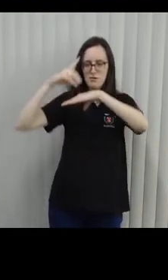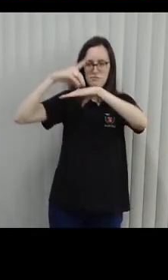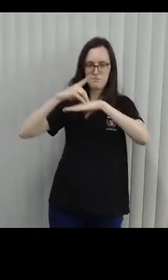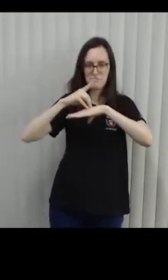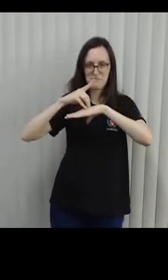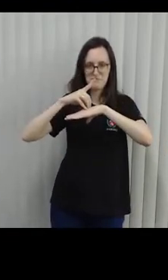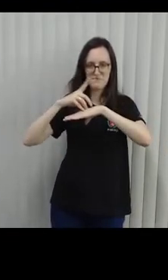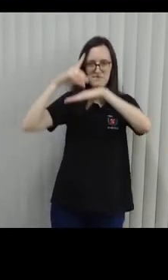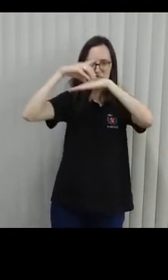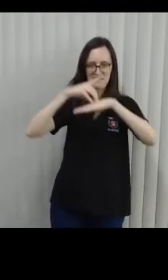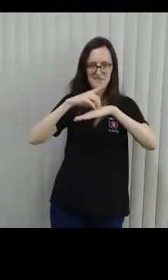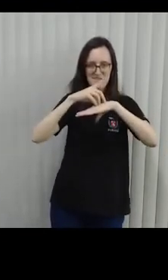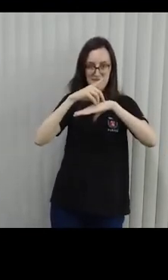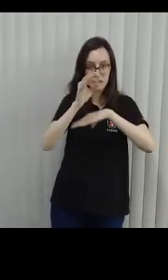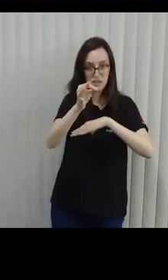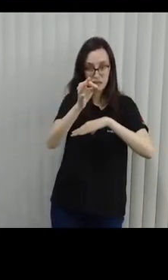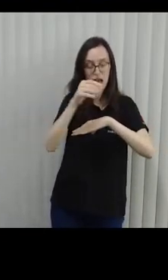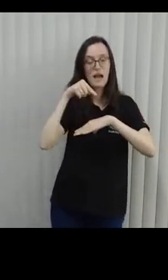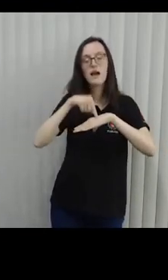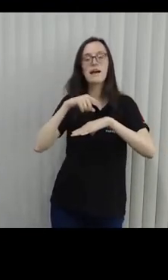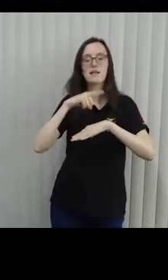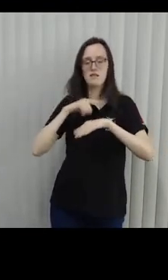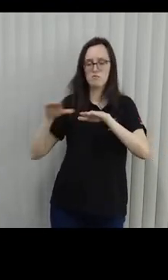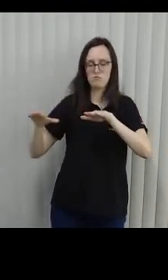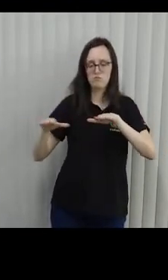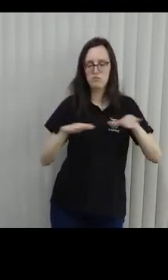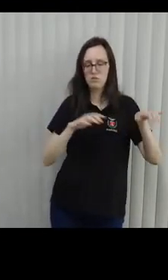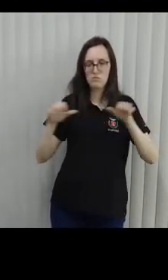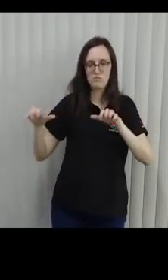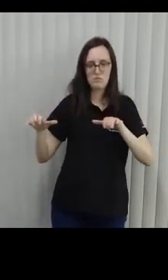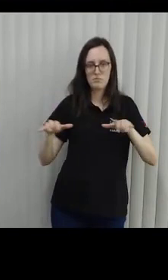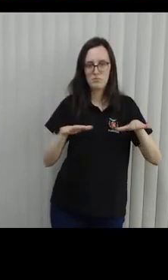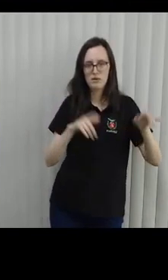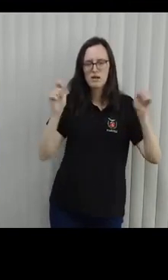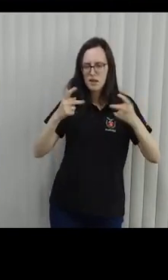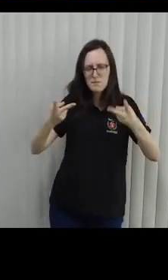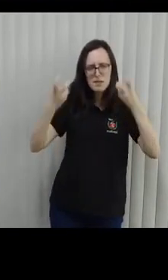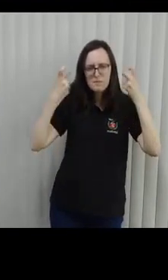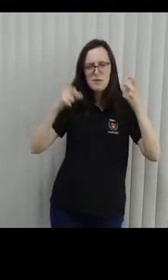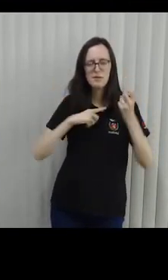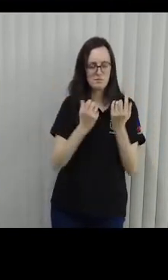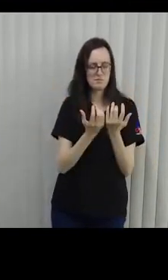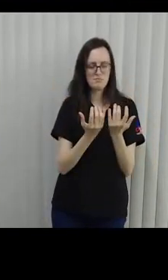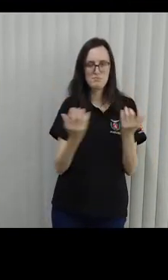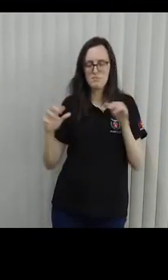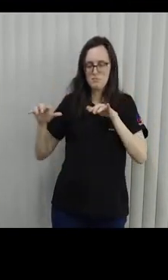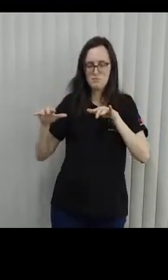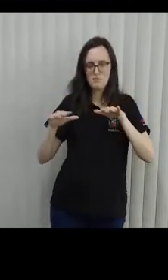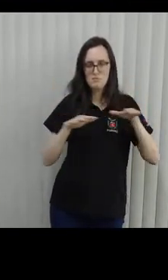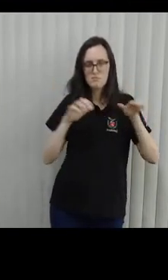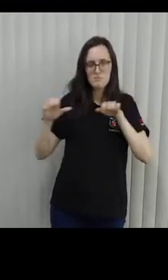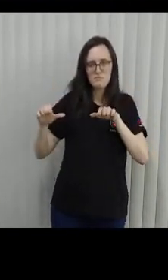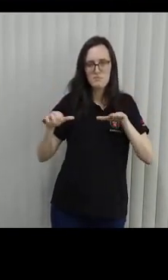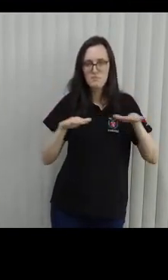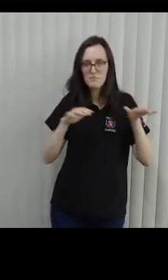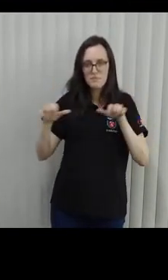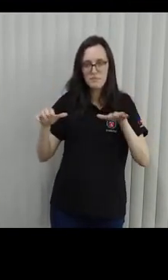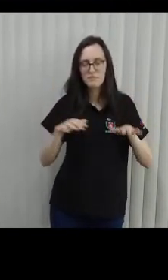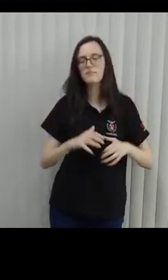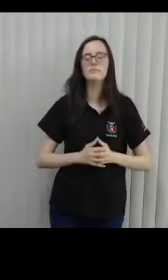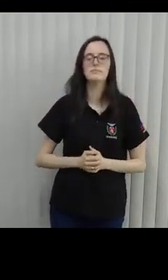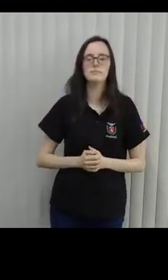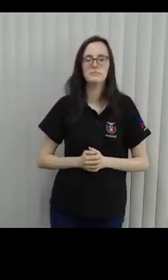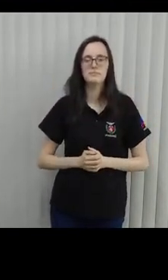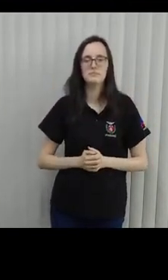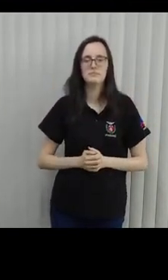partes que tem uns caminhos aqui, ó, está meio tortinho e tal. Deixa eu esperar o Dino. Aí deu